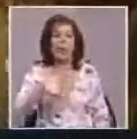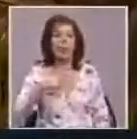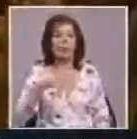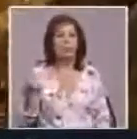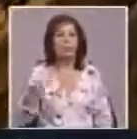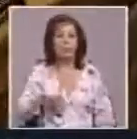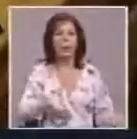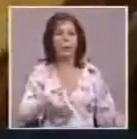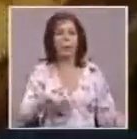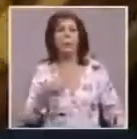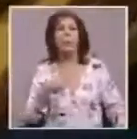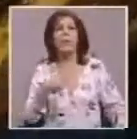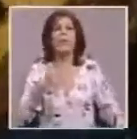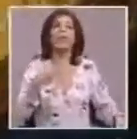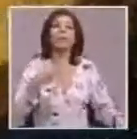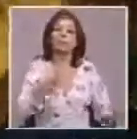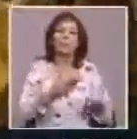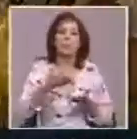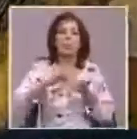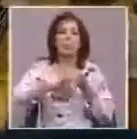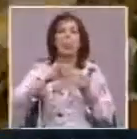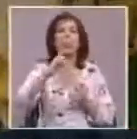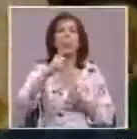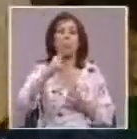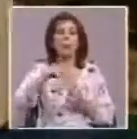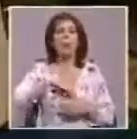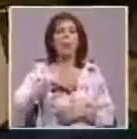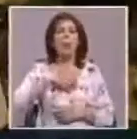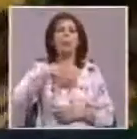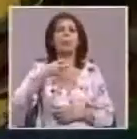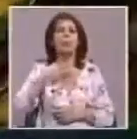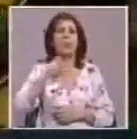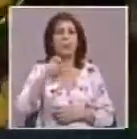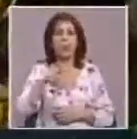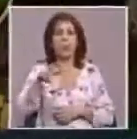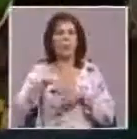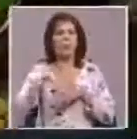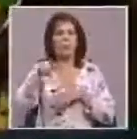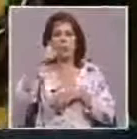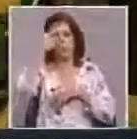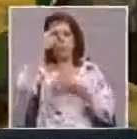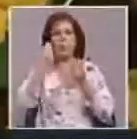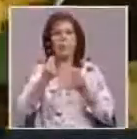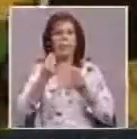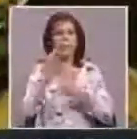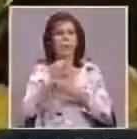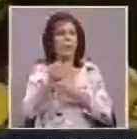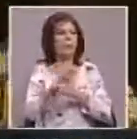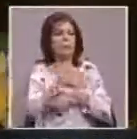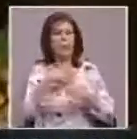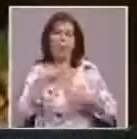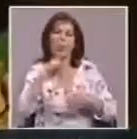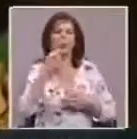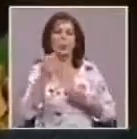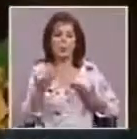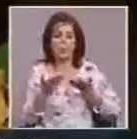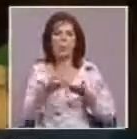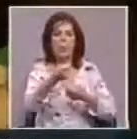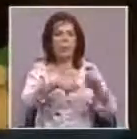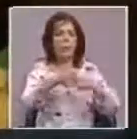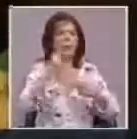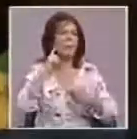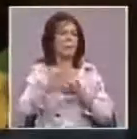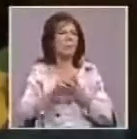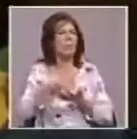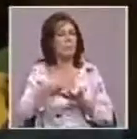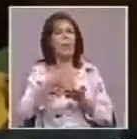aqui convite do clube de produtores que nos tem dado esta e outras oportunidades de conseguirmos também vender os nossos produtos.